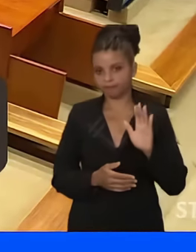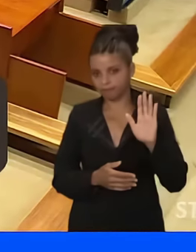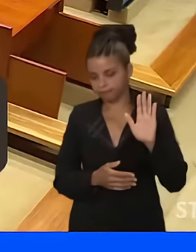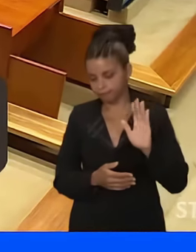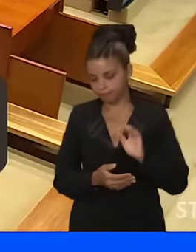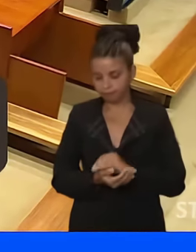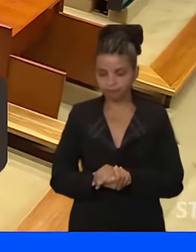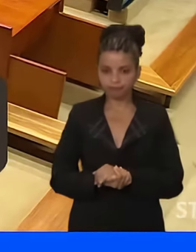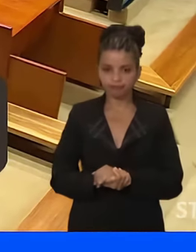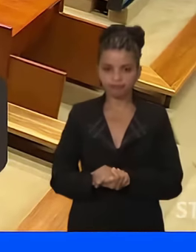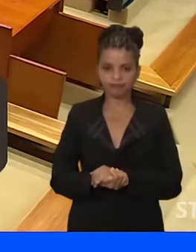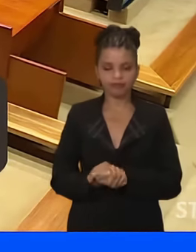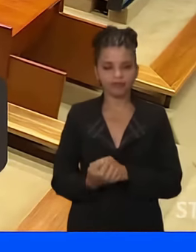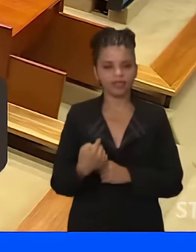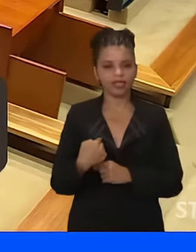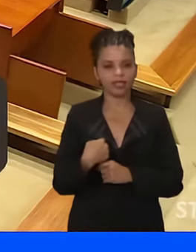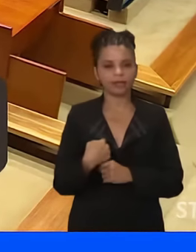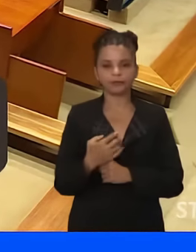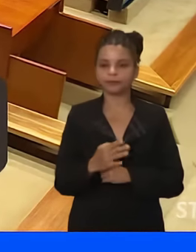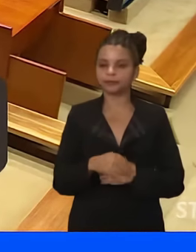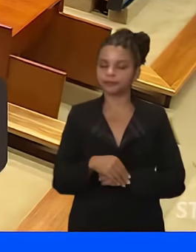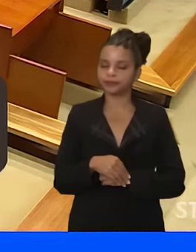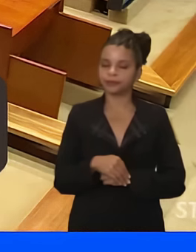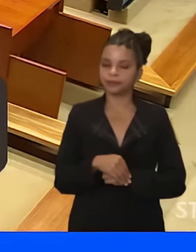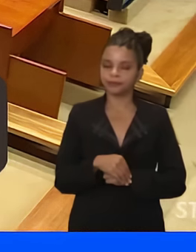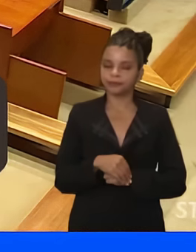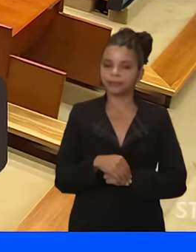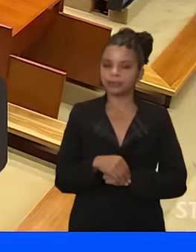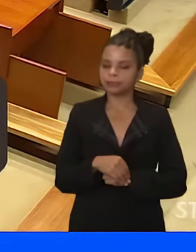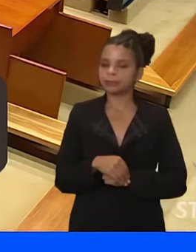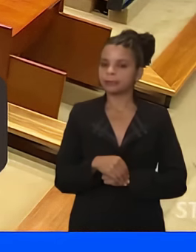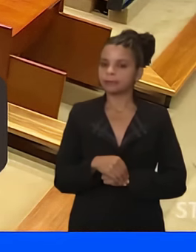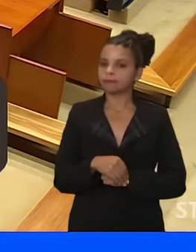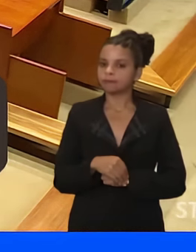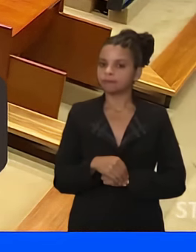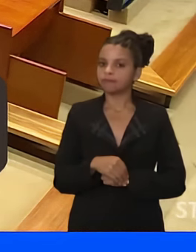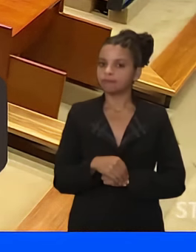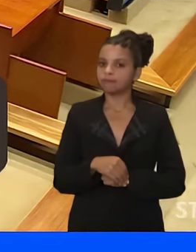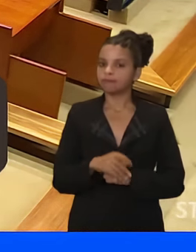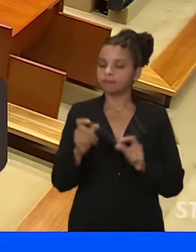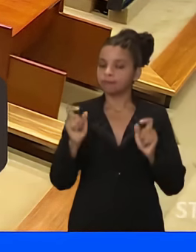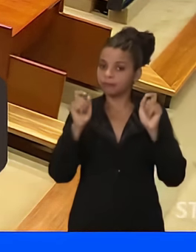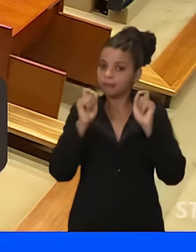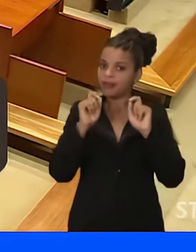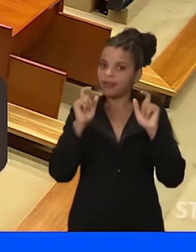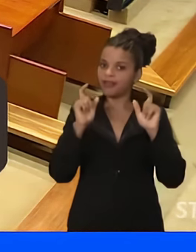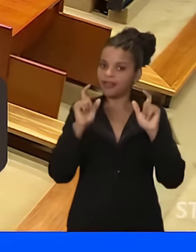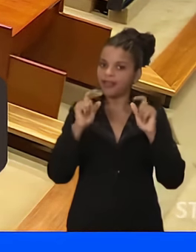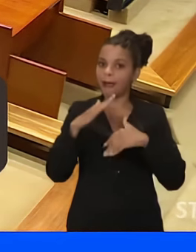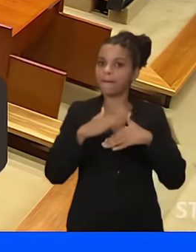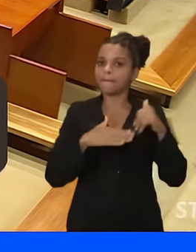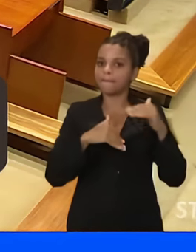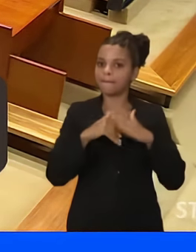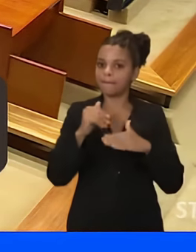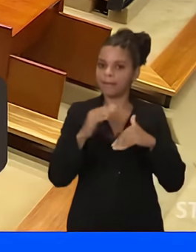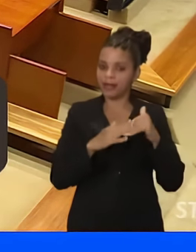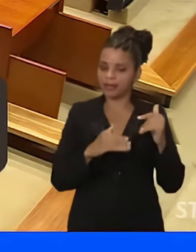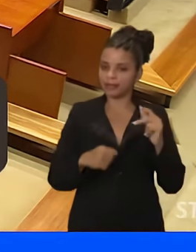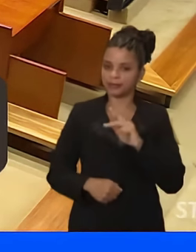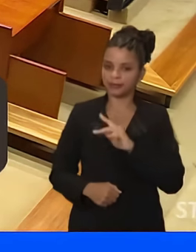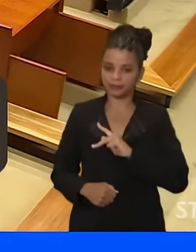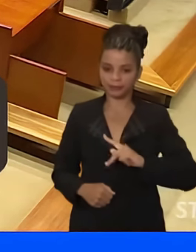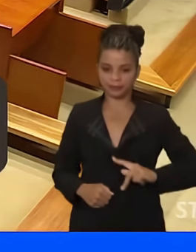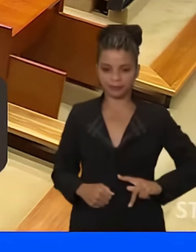em princípio, muito bem impressionado com as distinções práticas que o ministro-presidente, o ministro Luiz